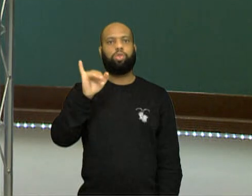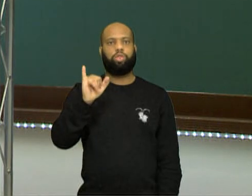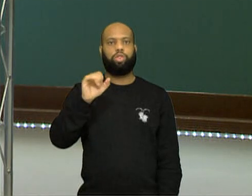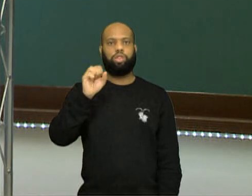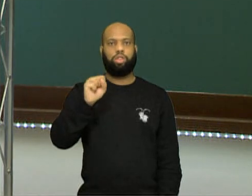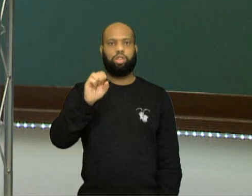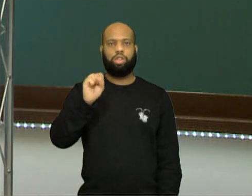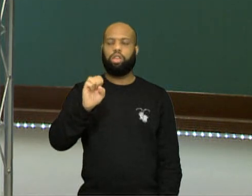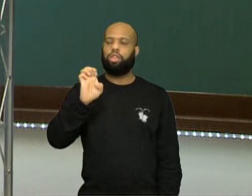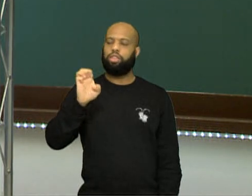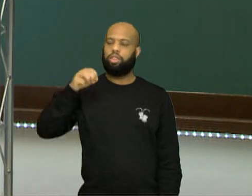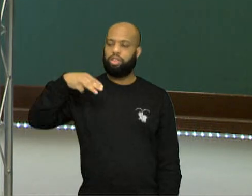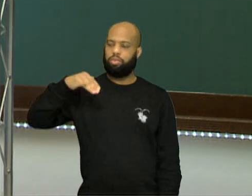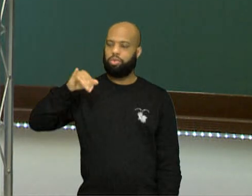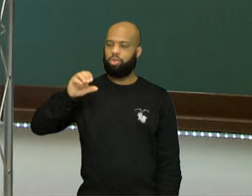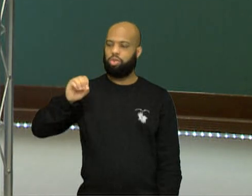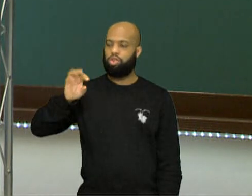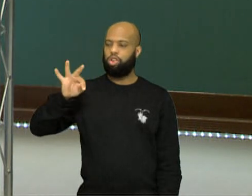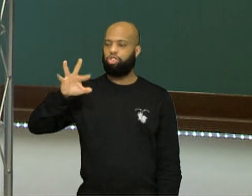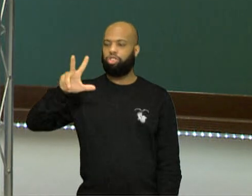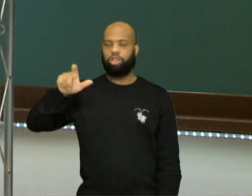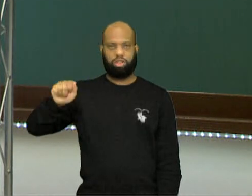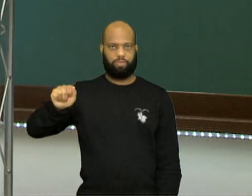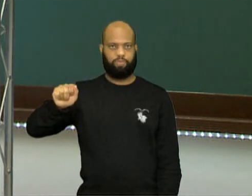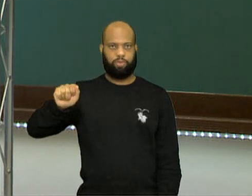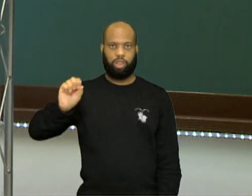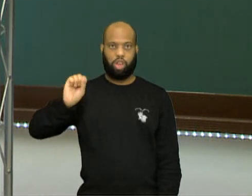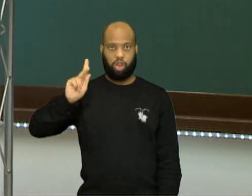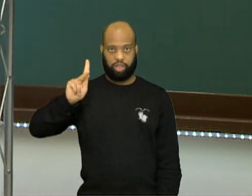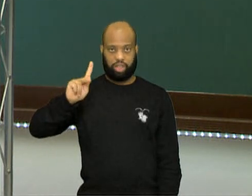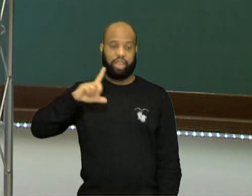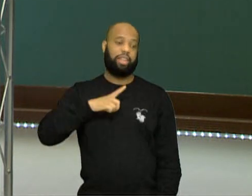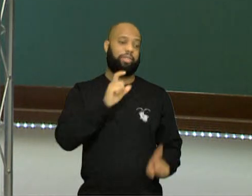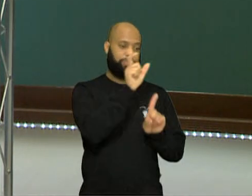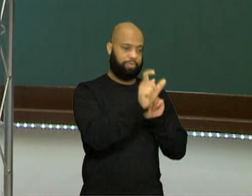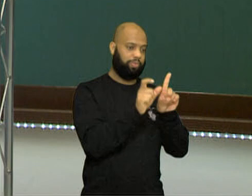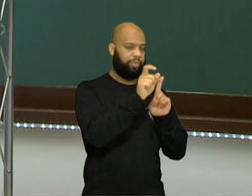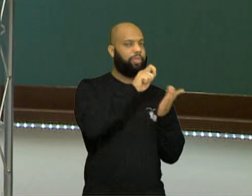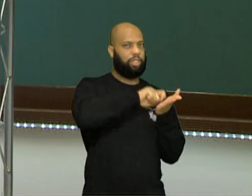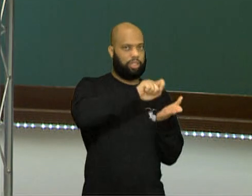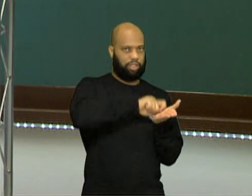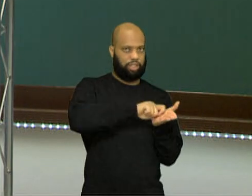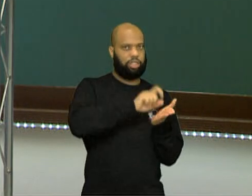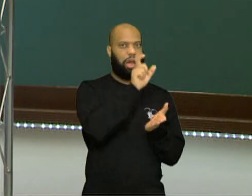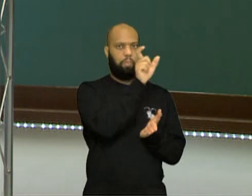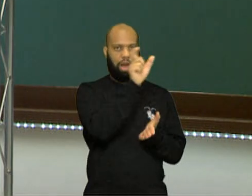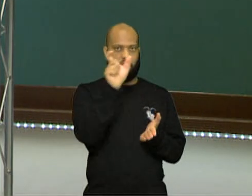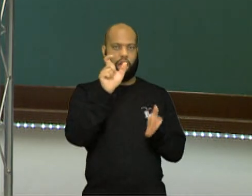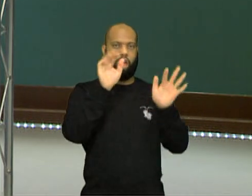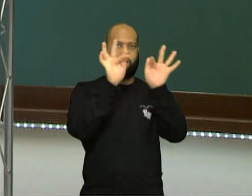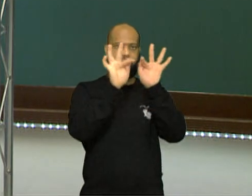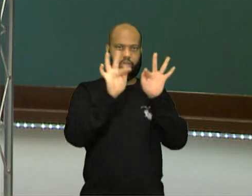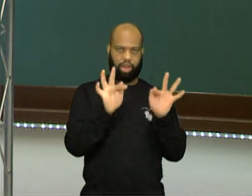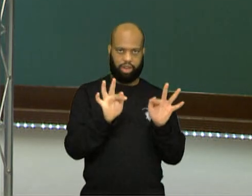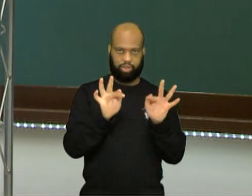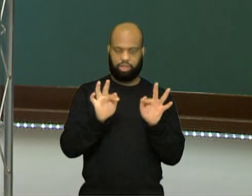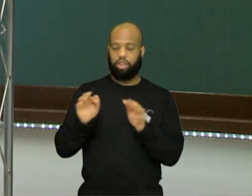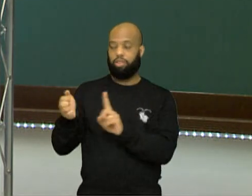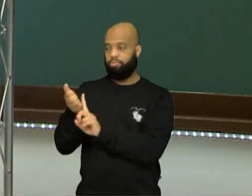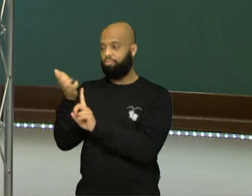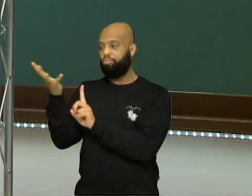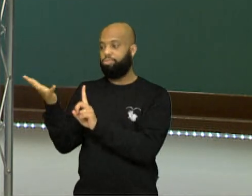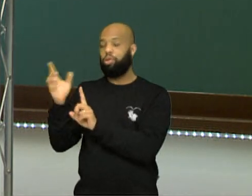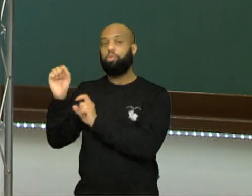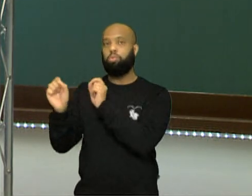verbal. É, a linguagem verbal é a escrita, a não verbal é a imagem em geral, é o símbolo, enfim.